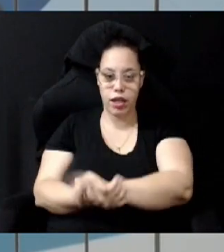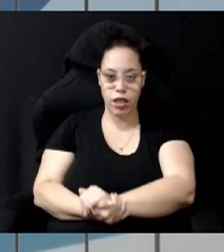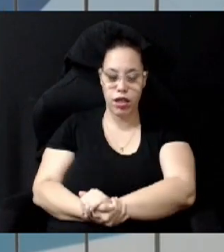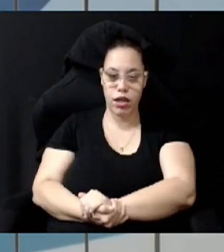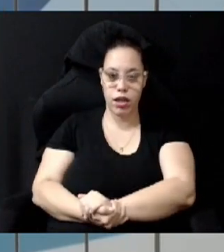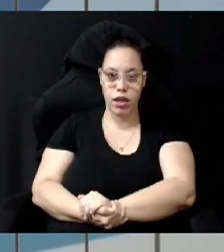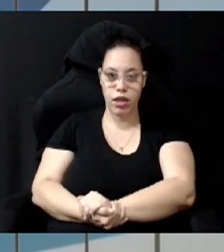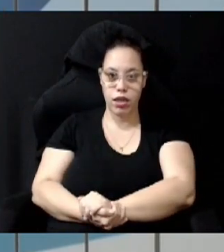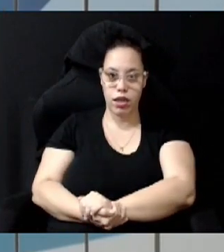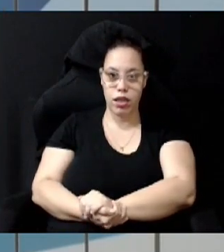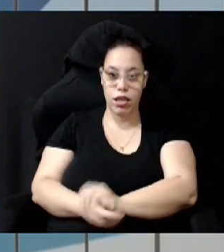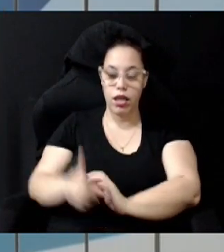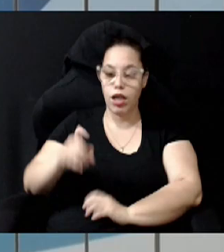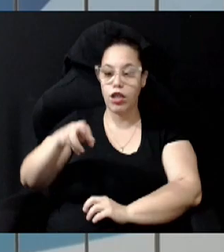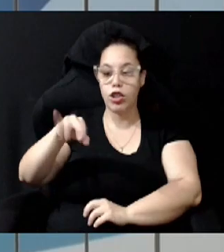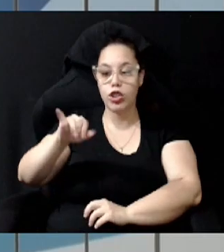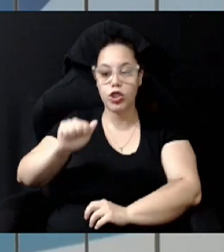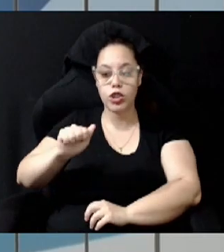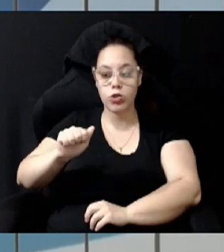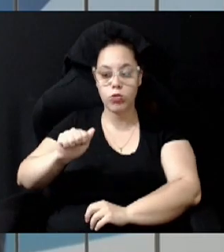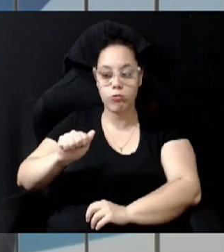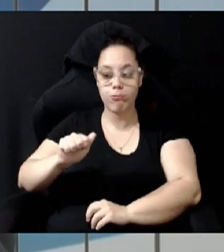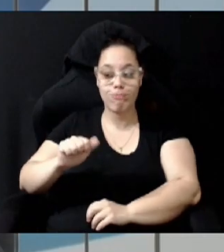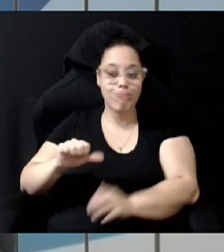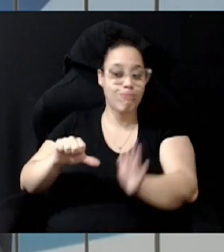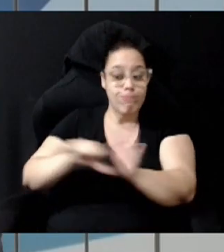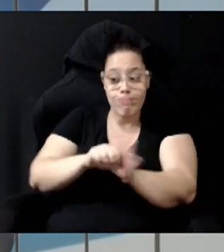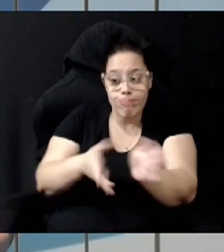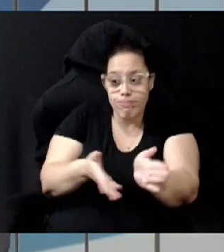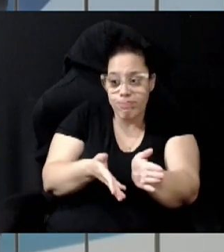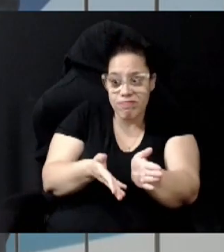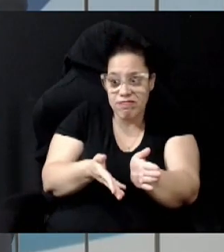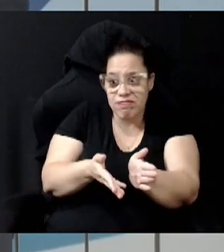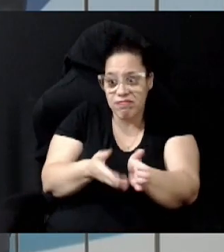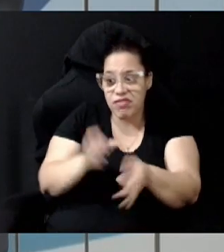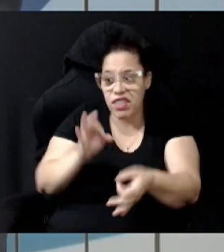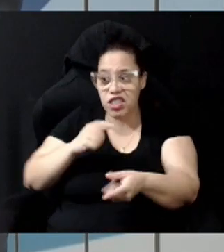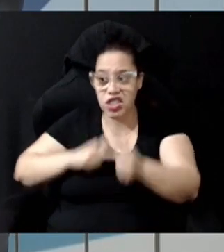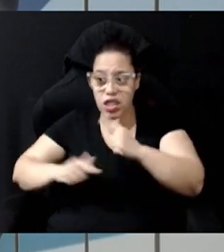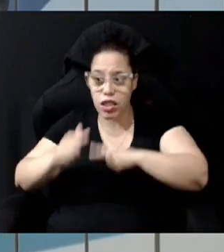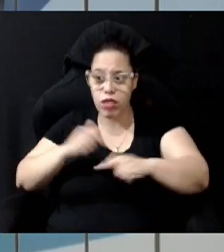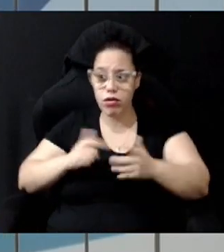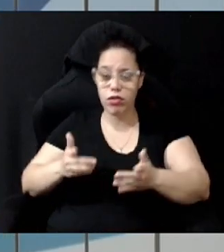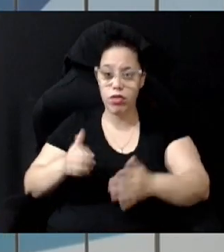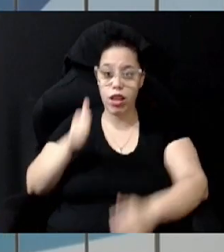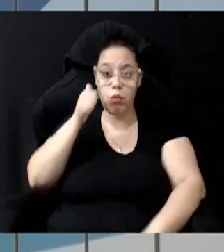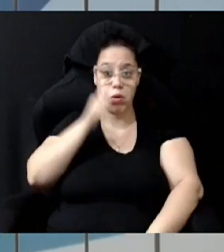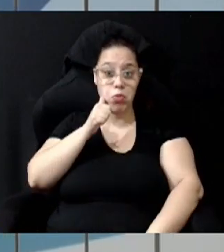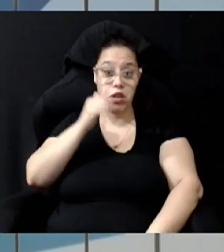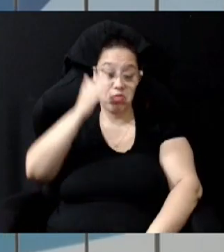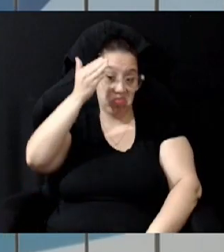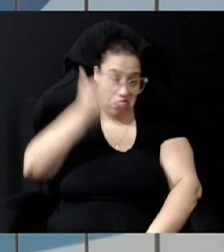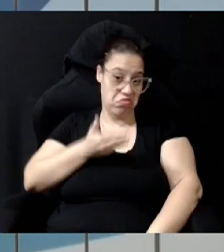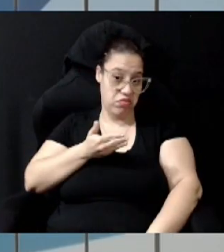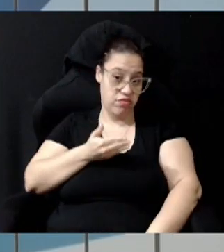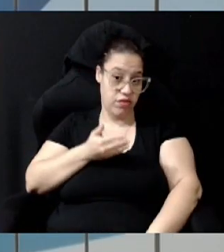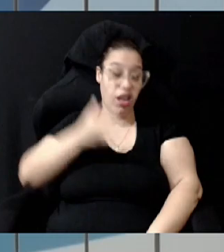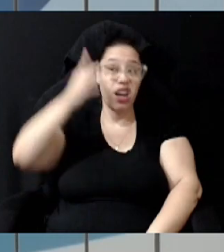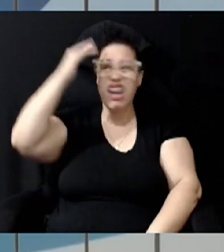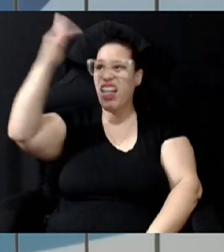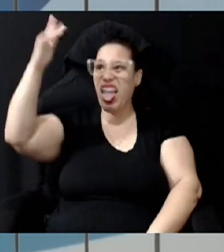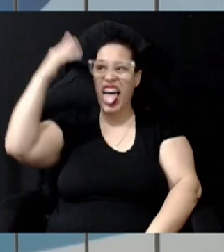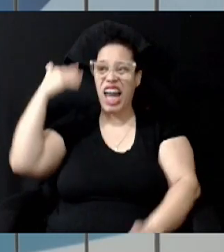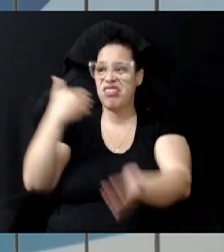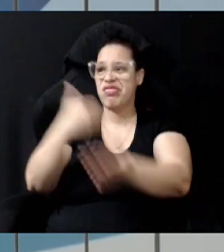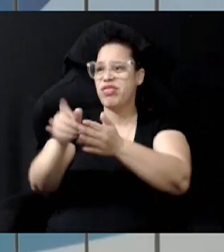a inviabilidade da gestão. Mas ela era uma mulher honesta. Então inventaram, né, um crime